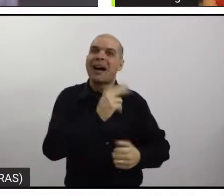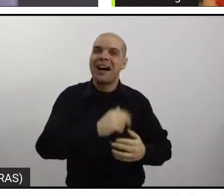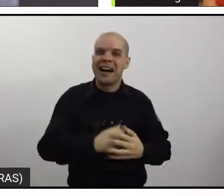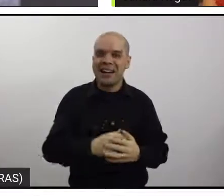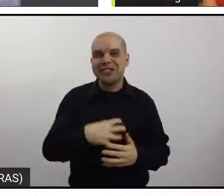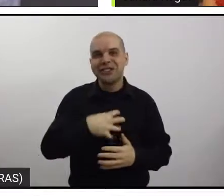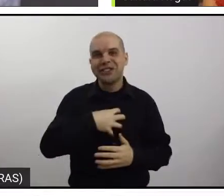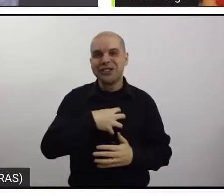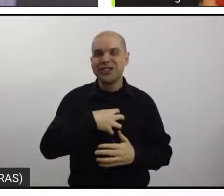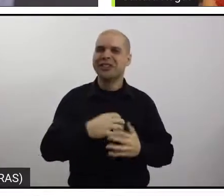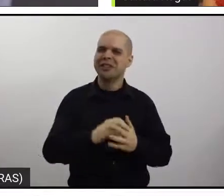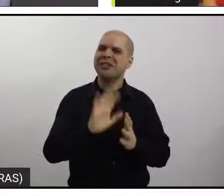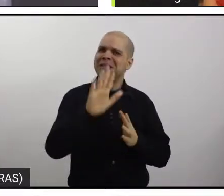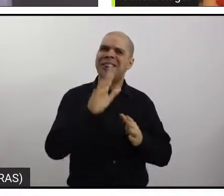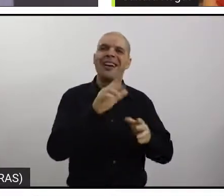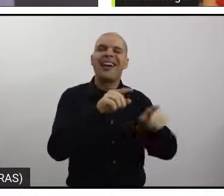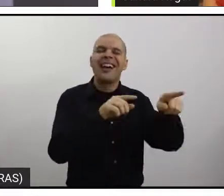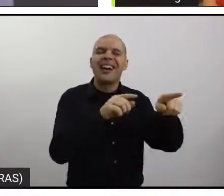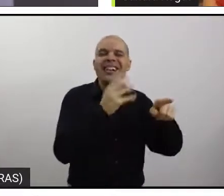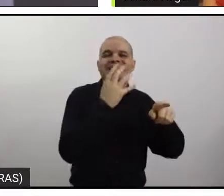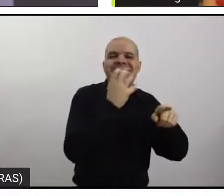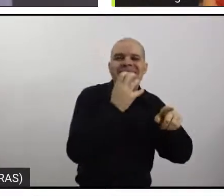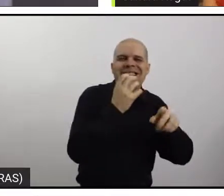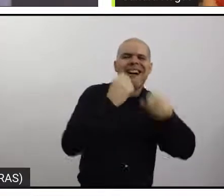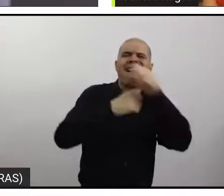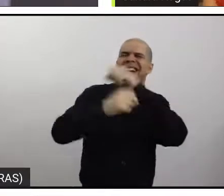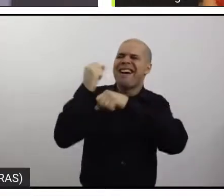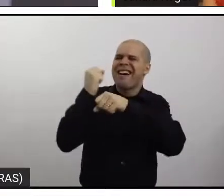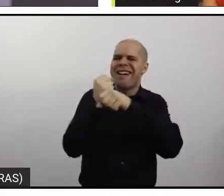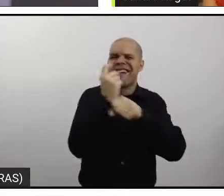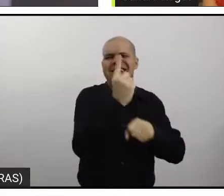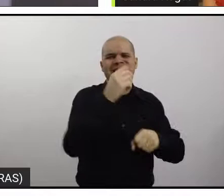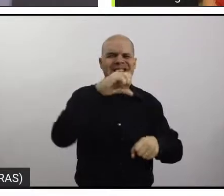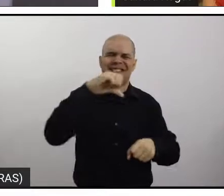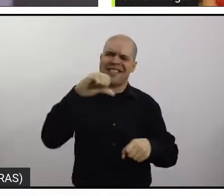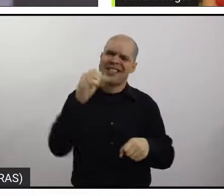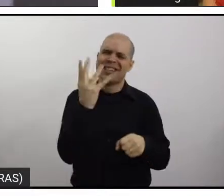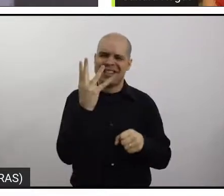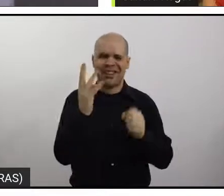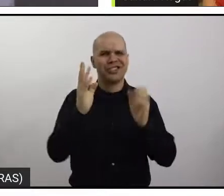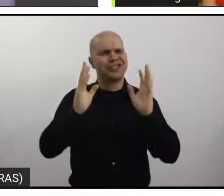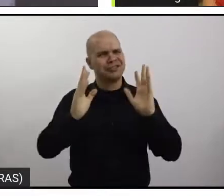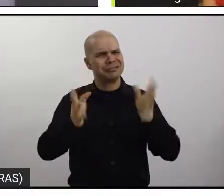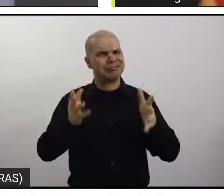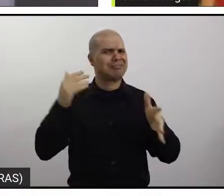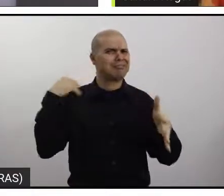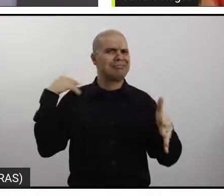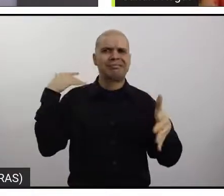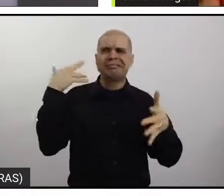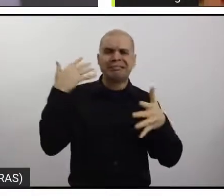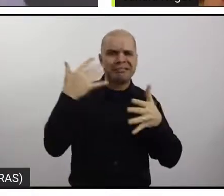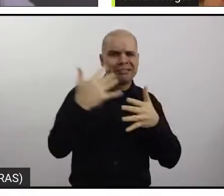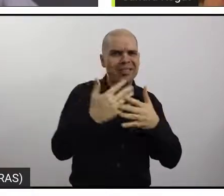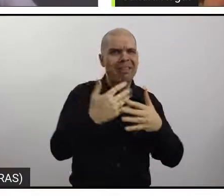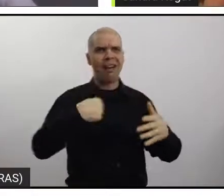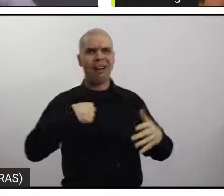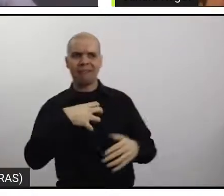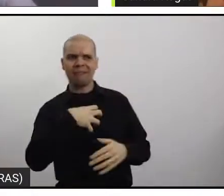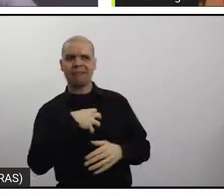que eu escutei, o seu depoimento me fez muito sentido, assim, para o momento que eu estou dentro da minha carreira de videoartista